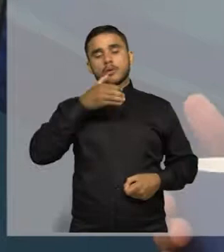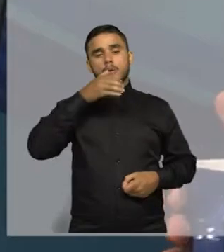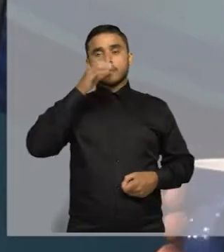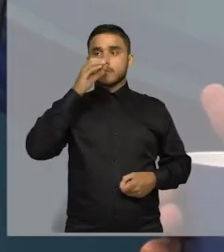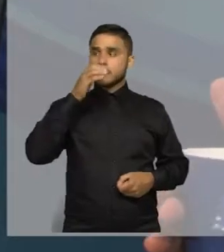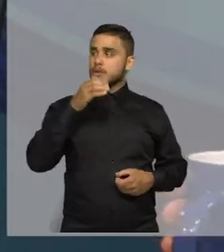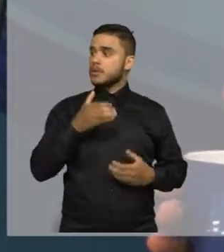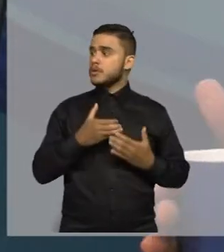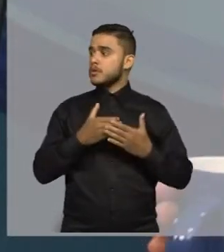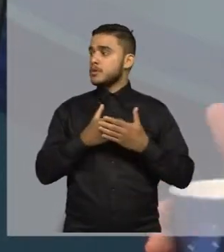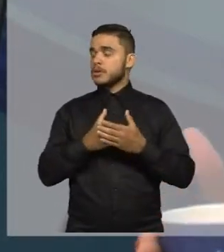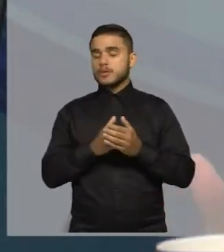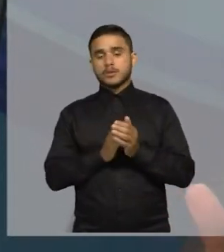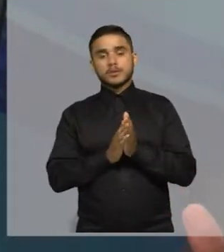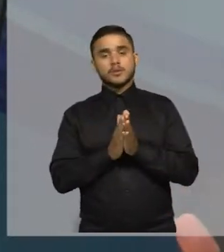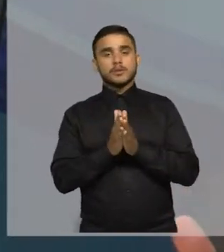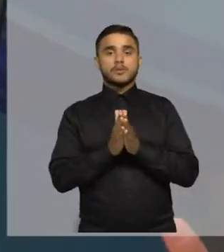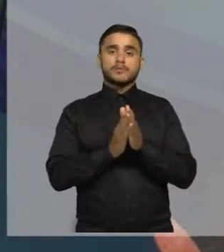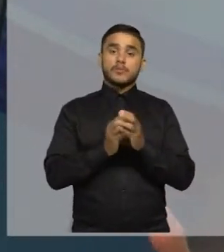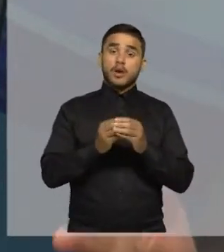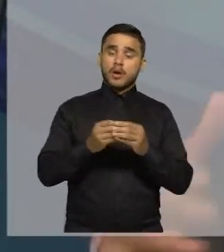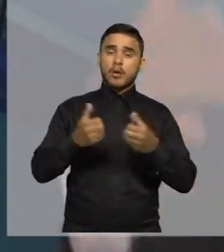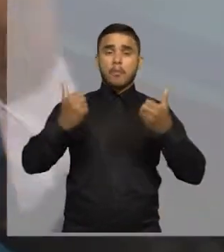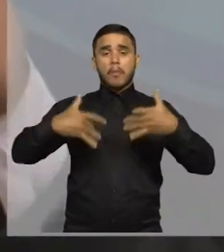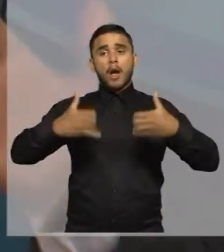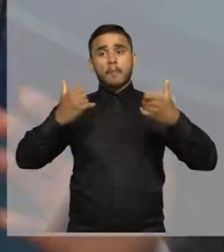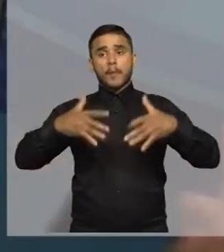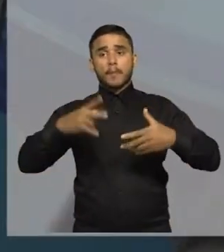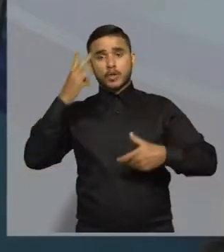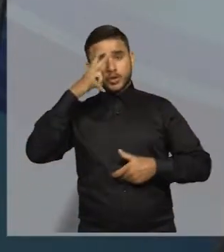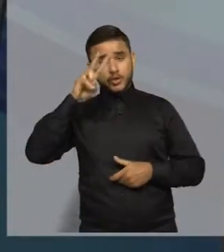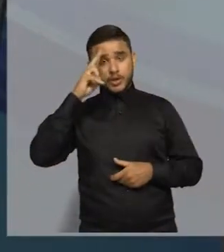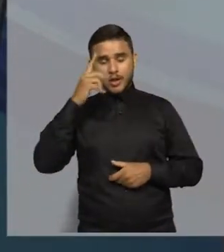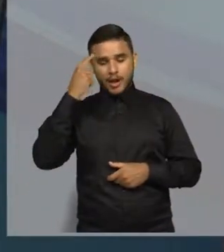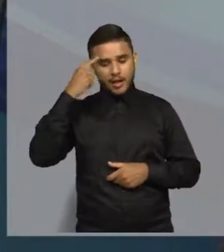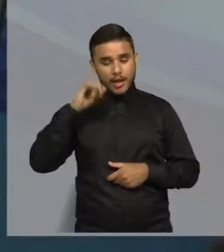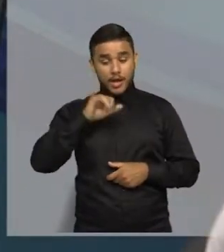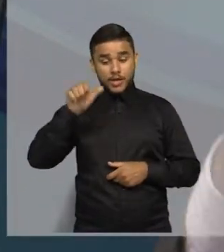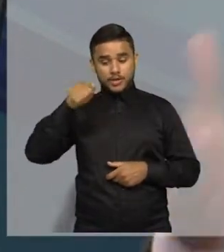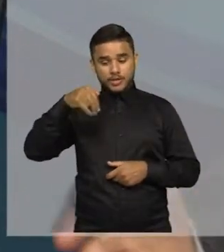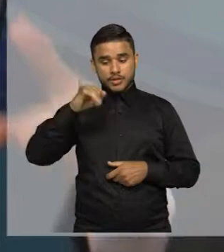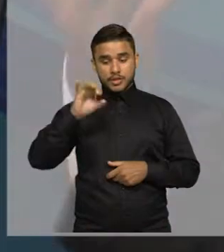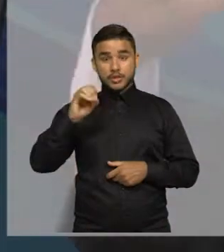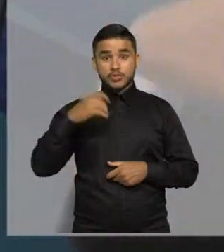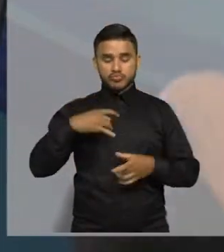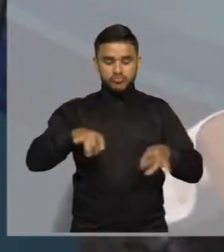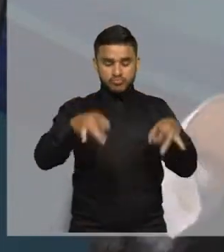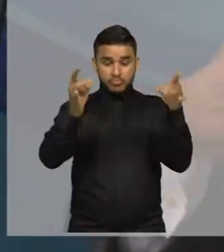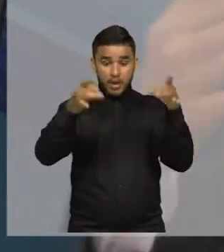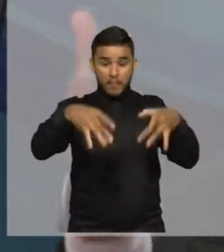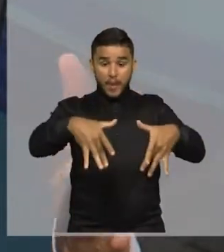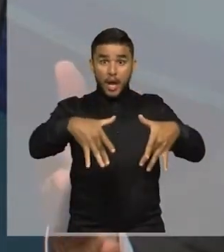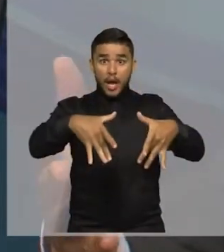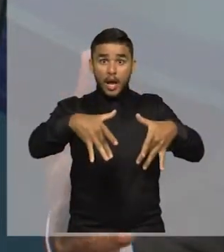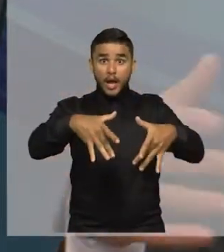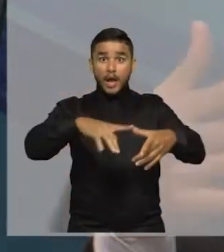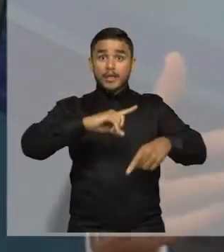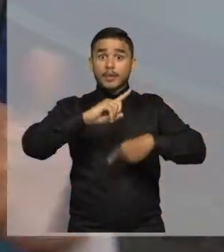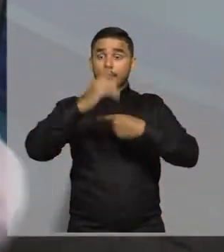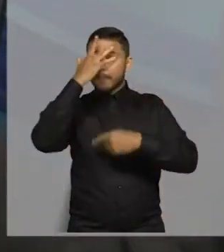na mão, esfregando o copo de uísque entre as mãos, contando essa história. Então ele pensou que haveria uma manifestação